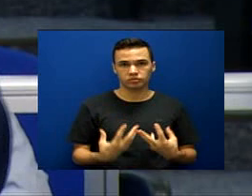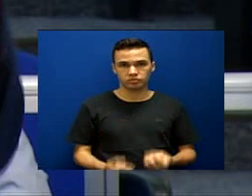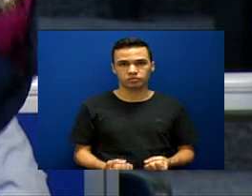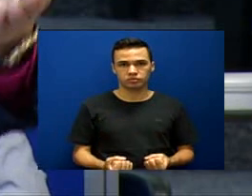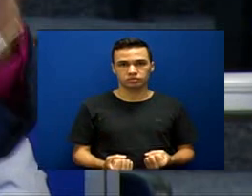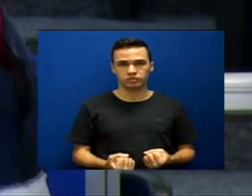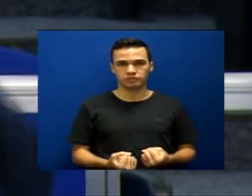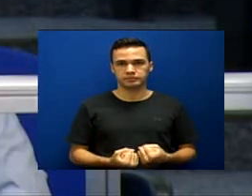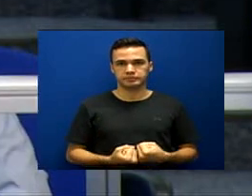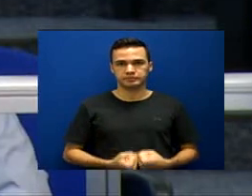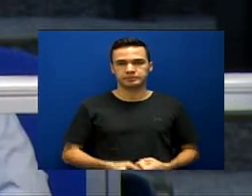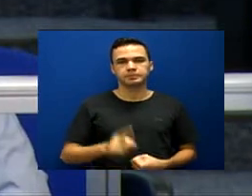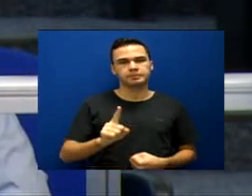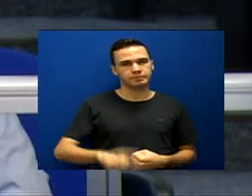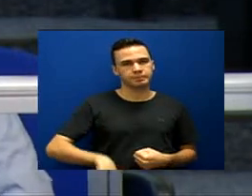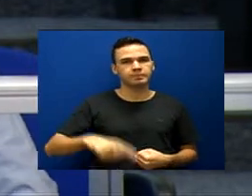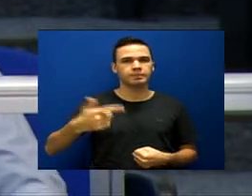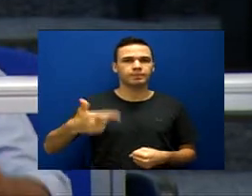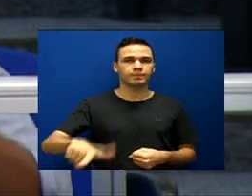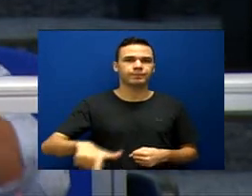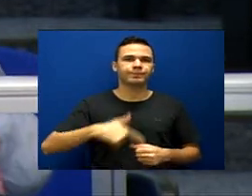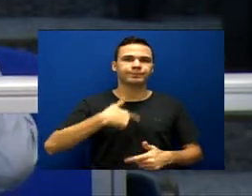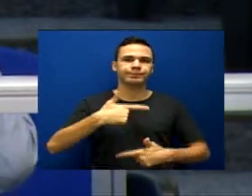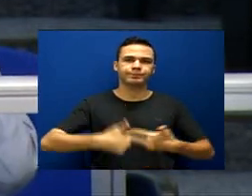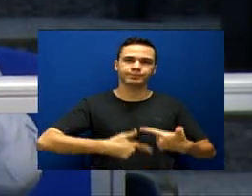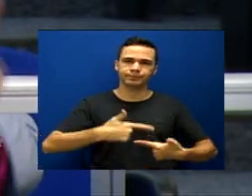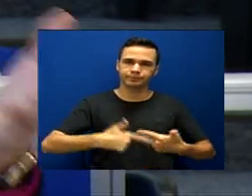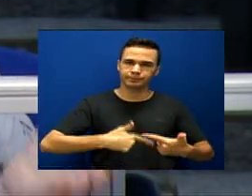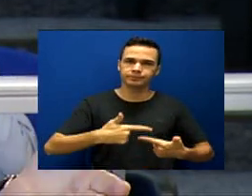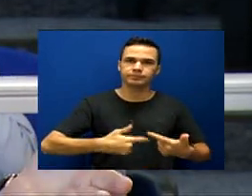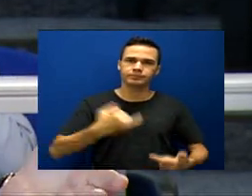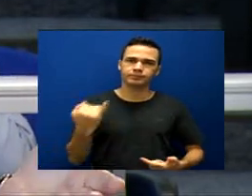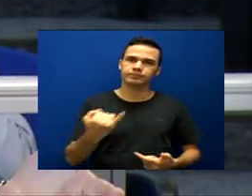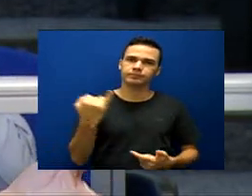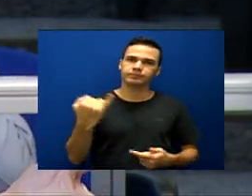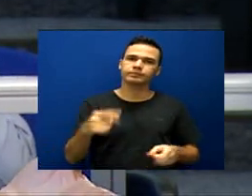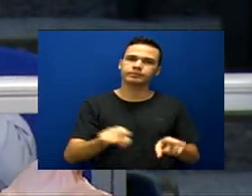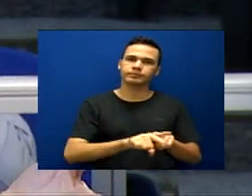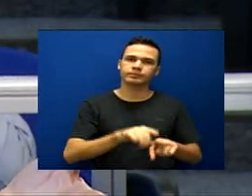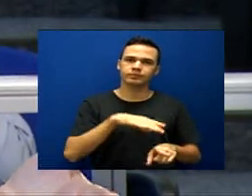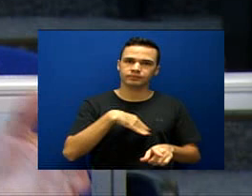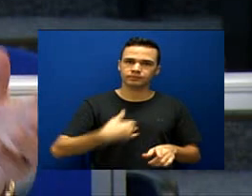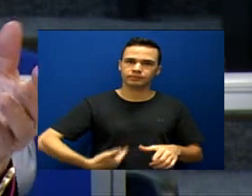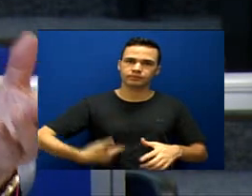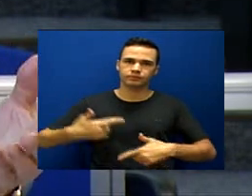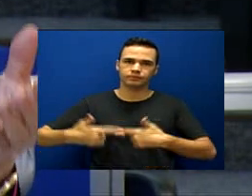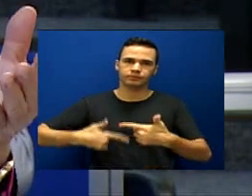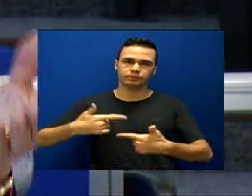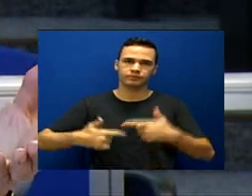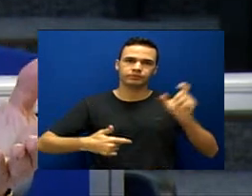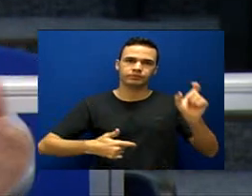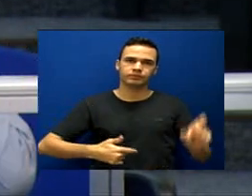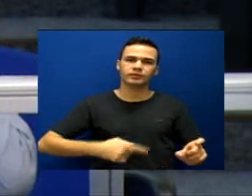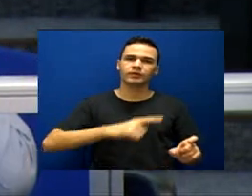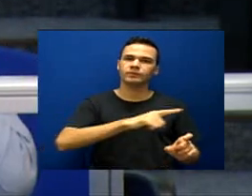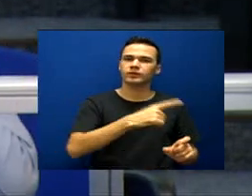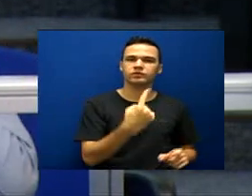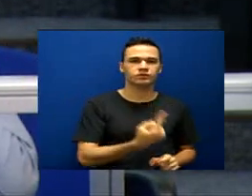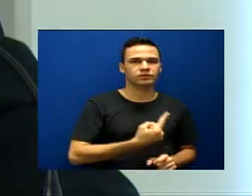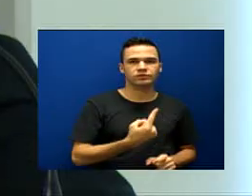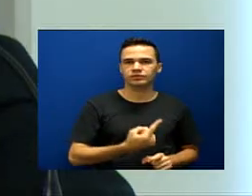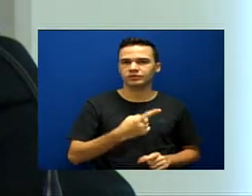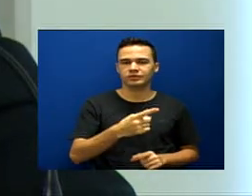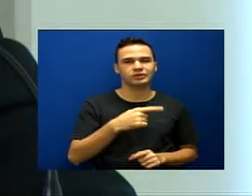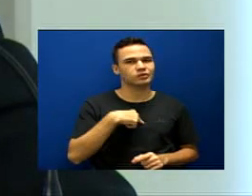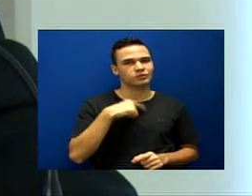só concorda quando reforça aqui o trabalho e a importância do parlamentar agindo. Mas o parlamentar sozinho também